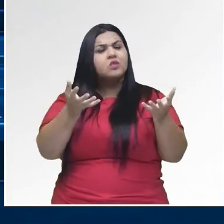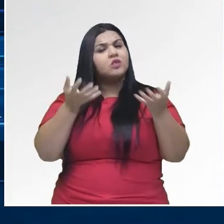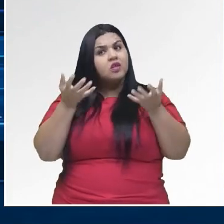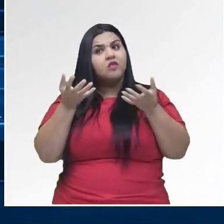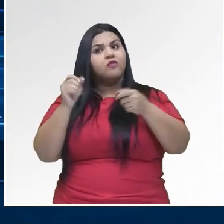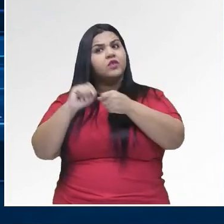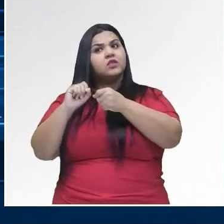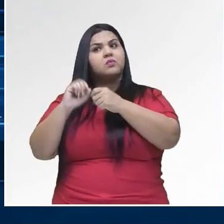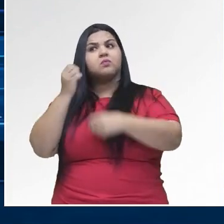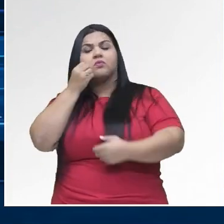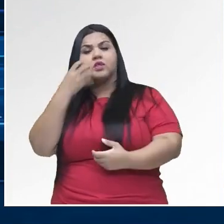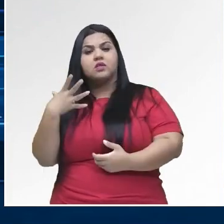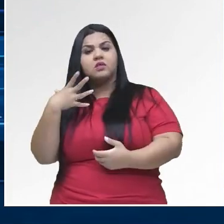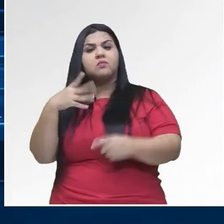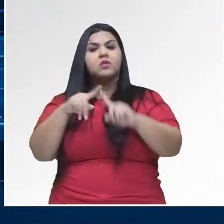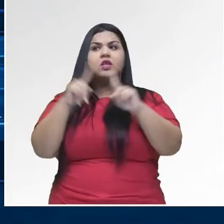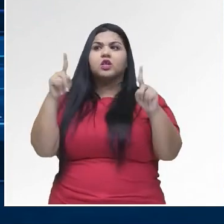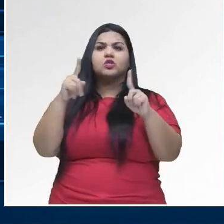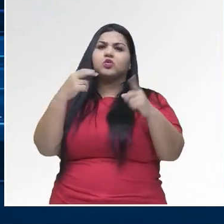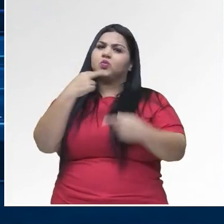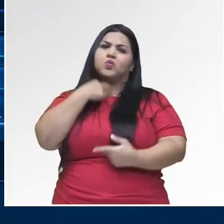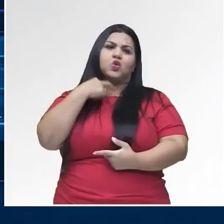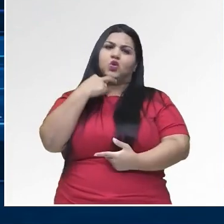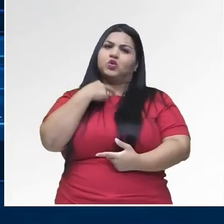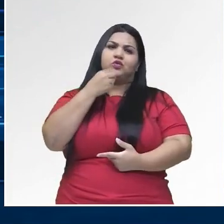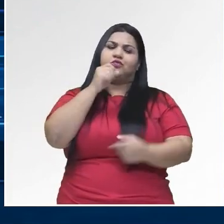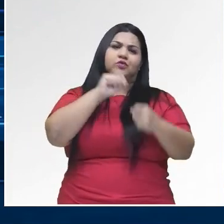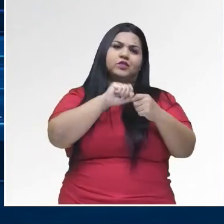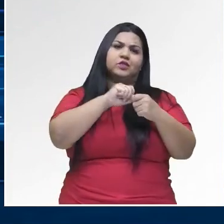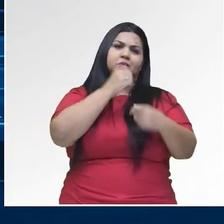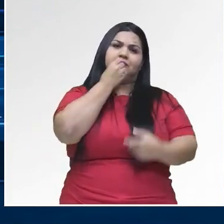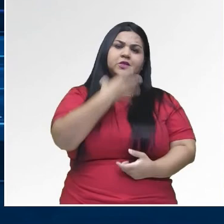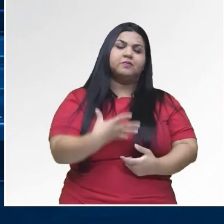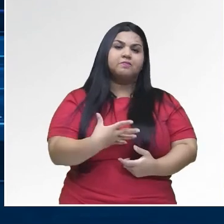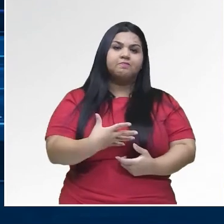bem, mas eu não posso fazer o bem.